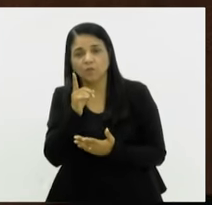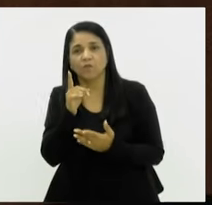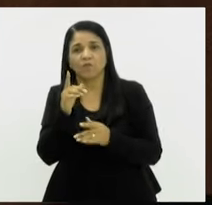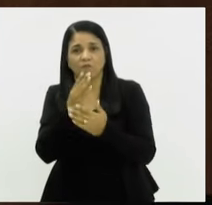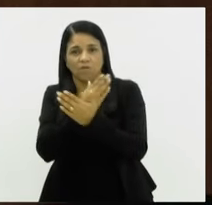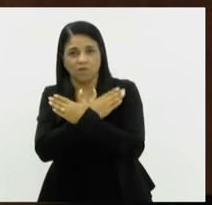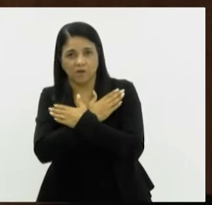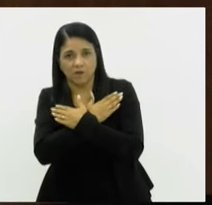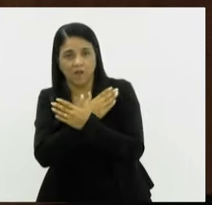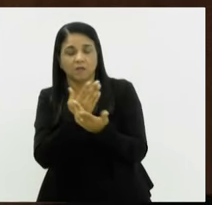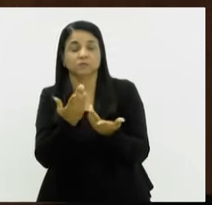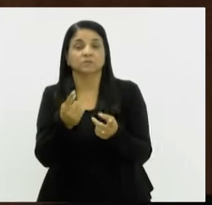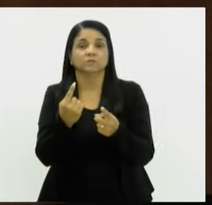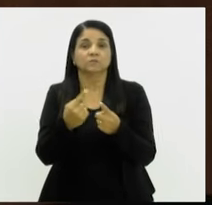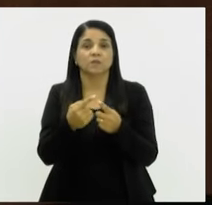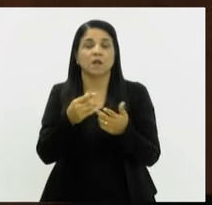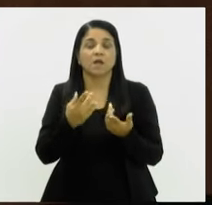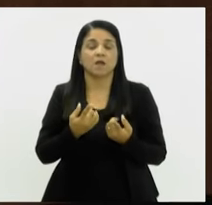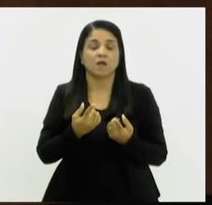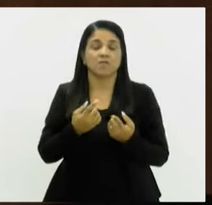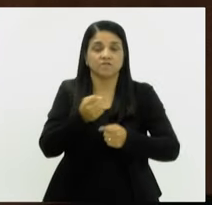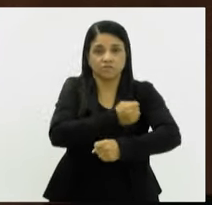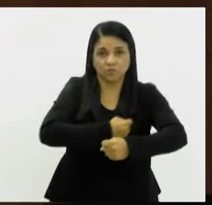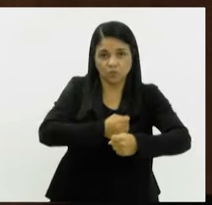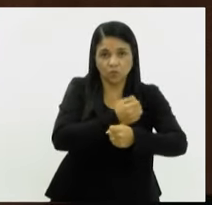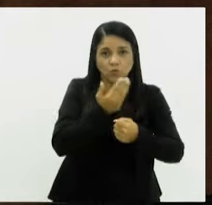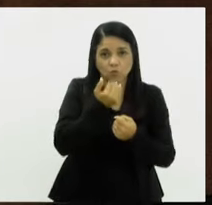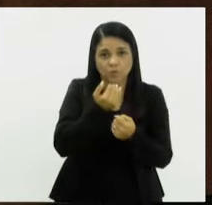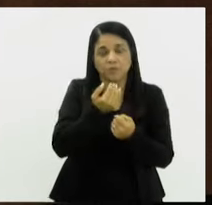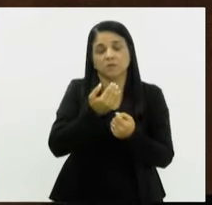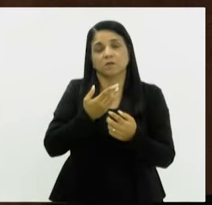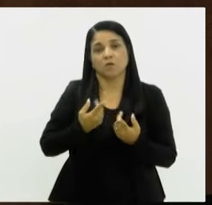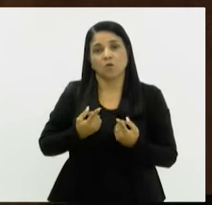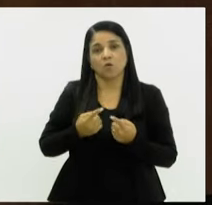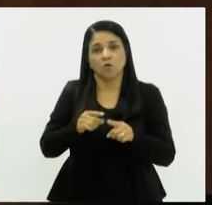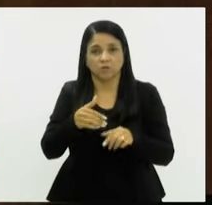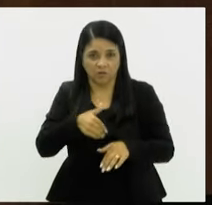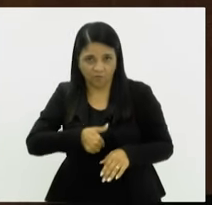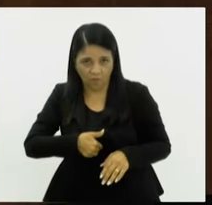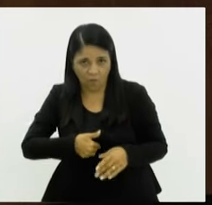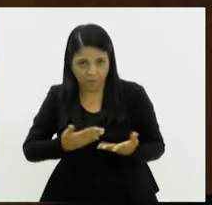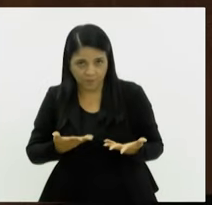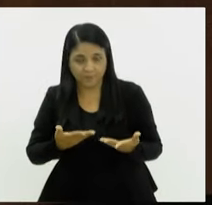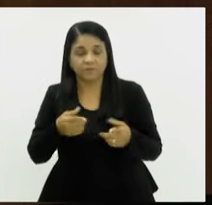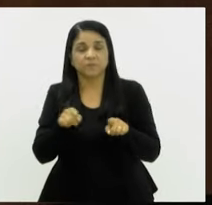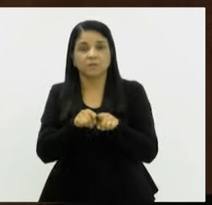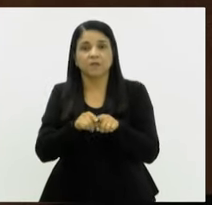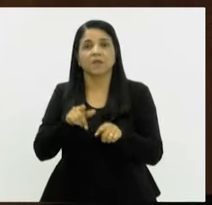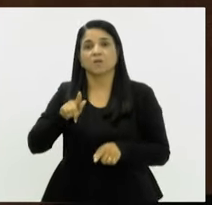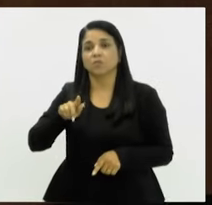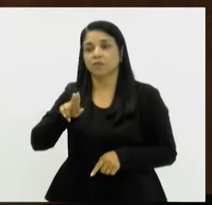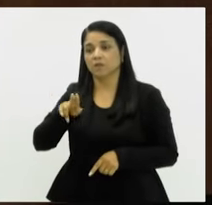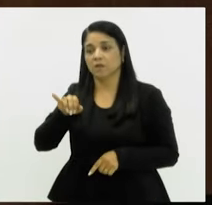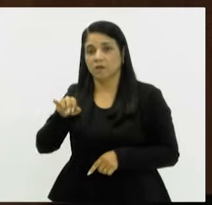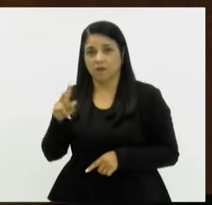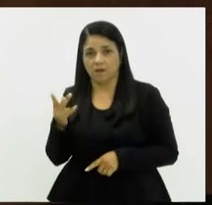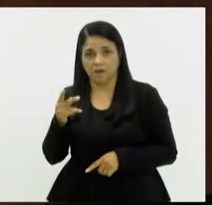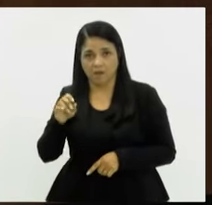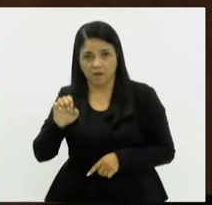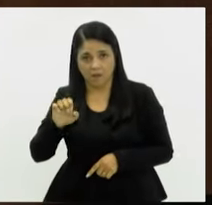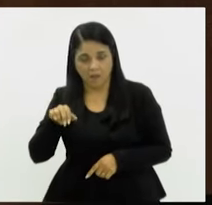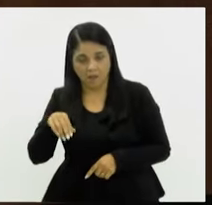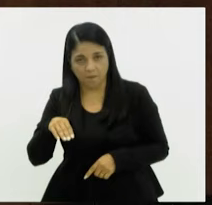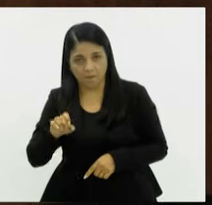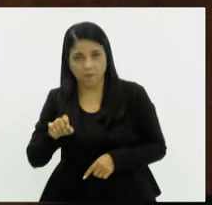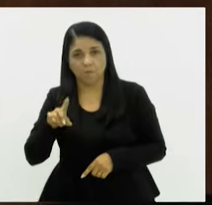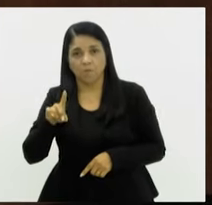é entender que, assim como o projeto de lei da senhora, que a nível federal a gente tem, do nosso grande companheiro Guilherme Boulos, que incluiu isso na